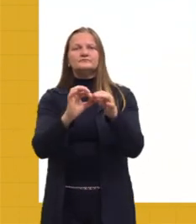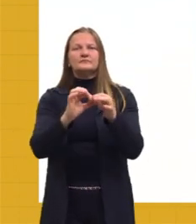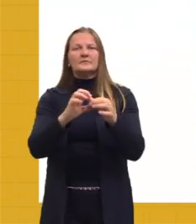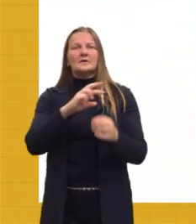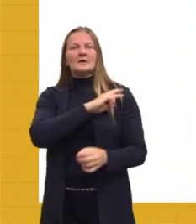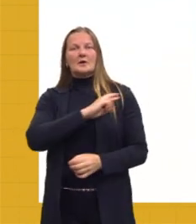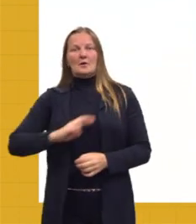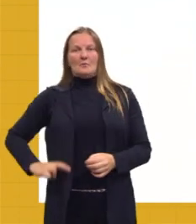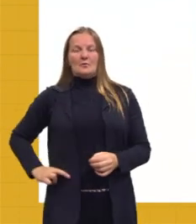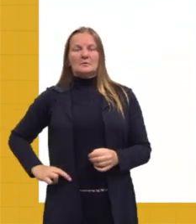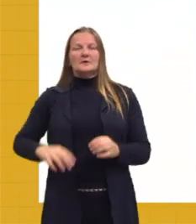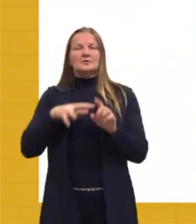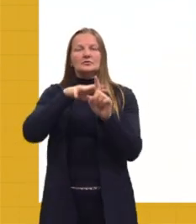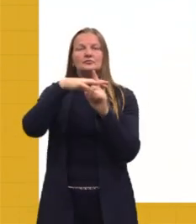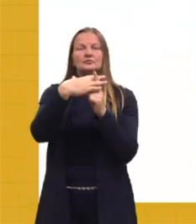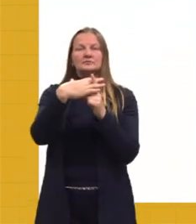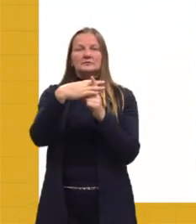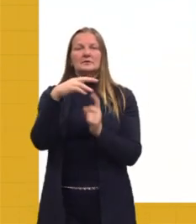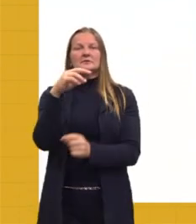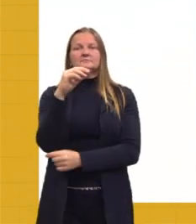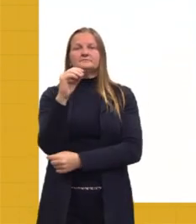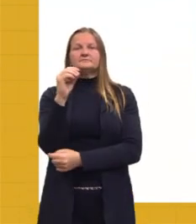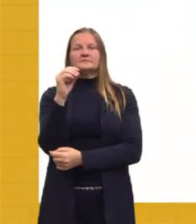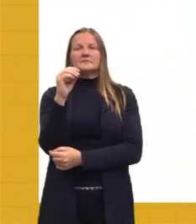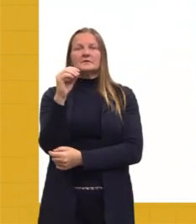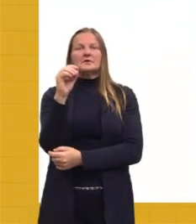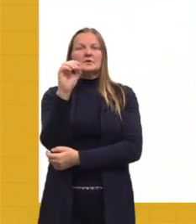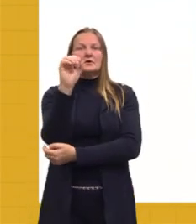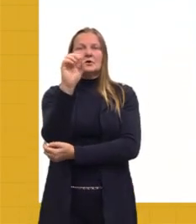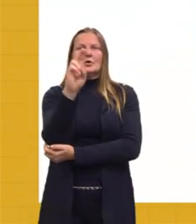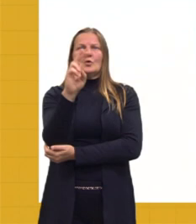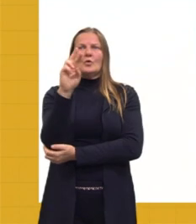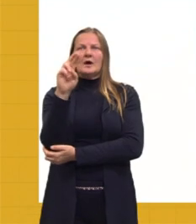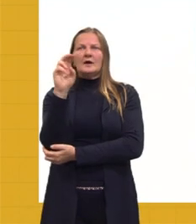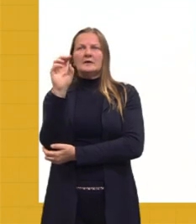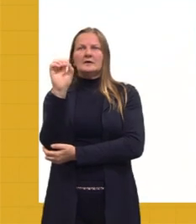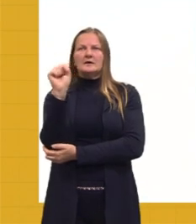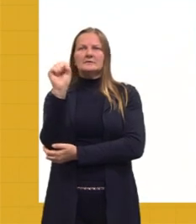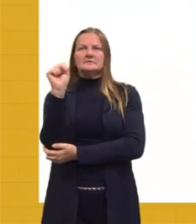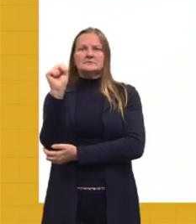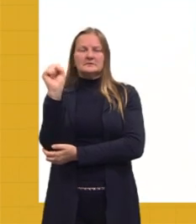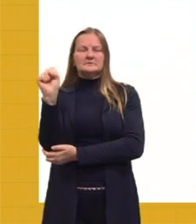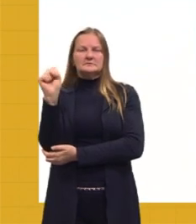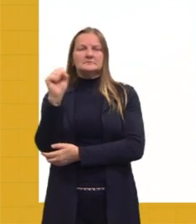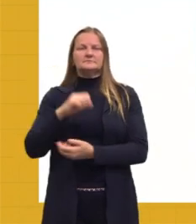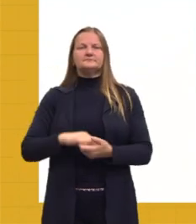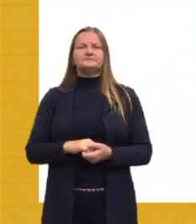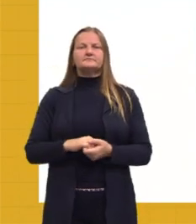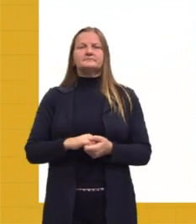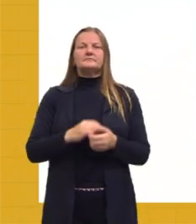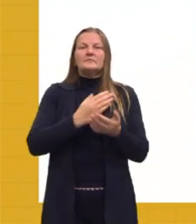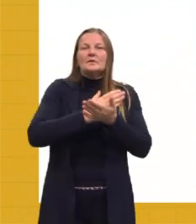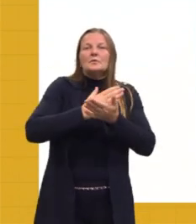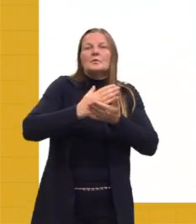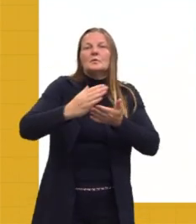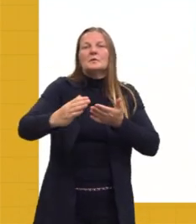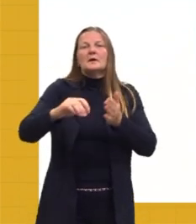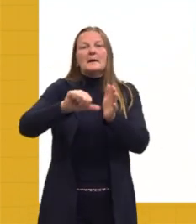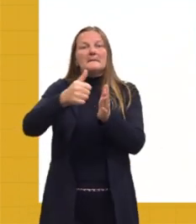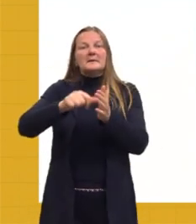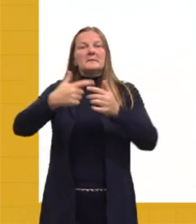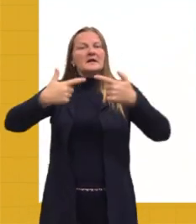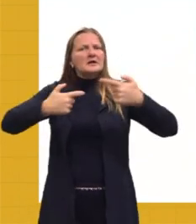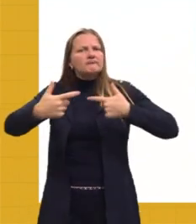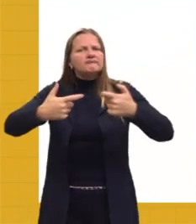socialistas soviéticas né a urso tá a gurizada os Estados Unidos então lembra que eu falei para vocês que a partir da